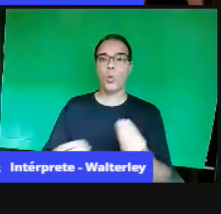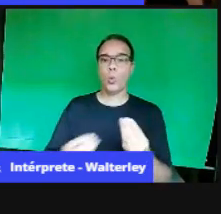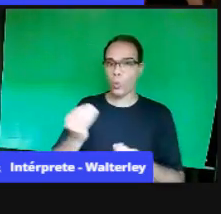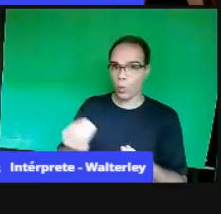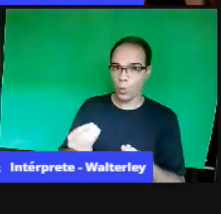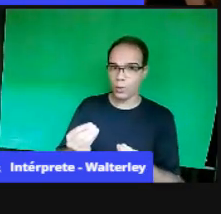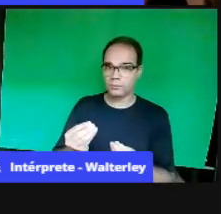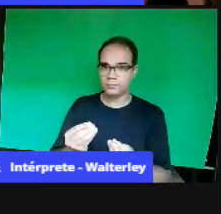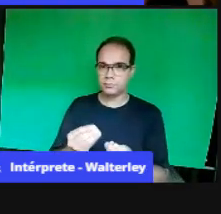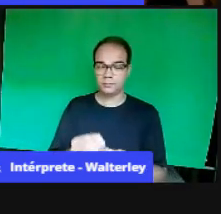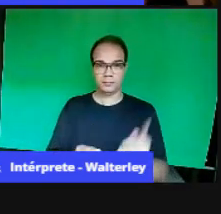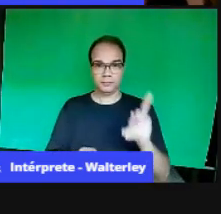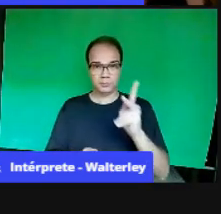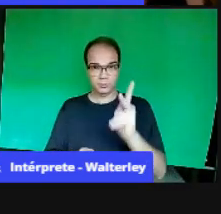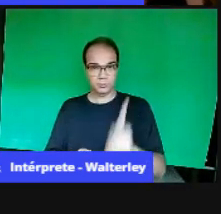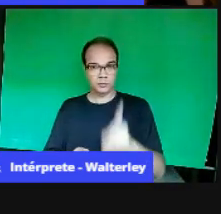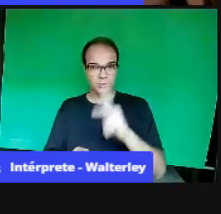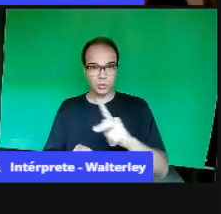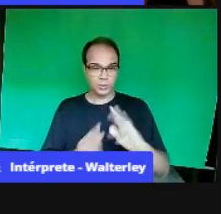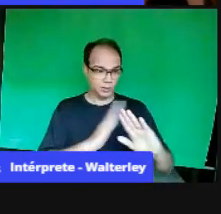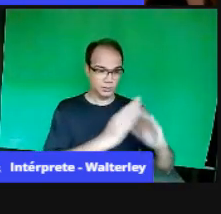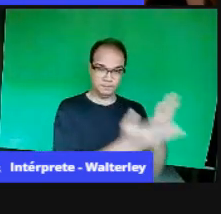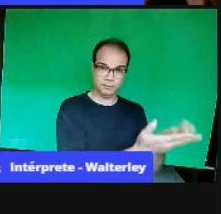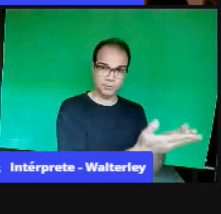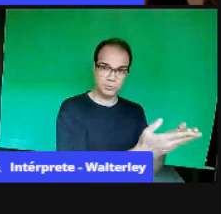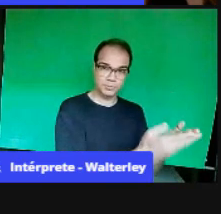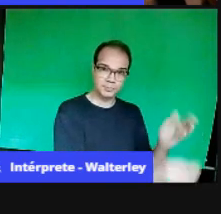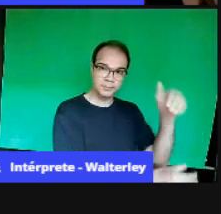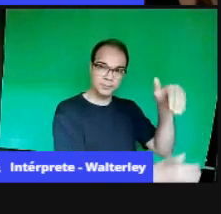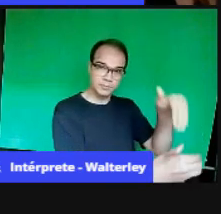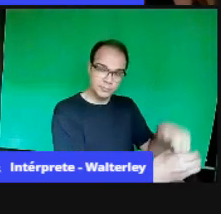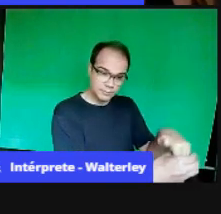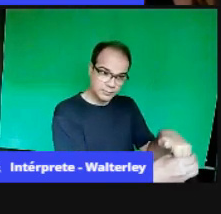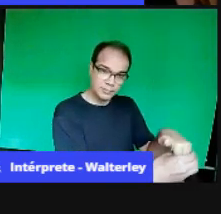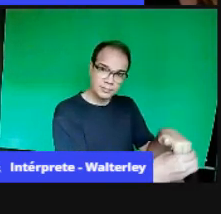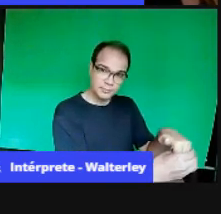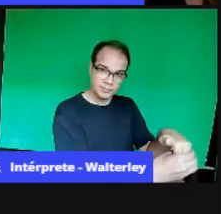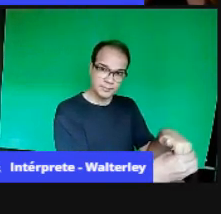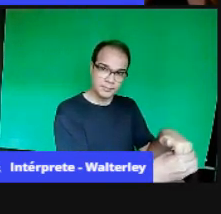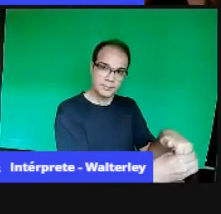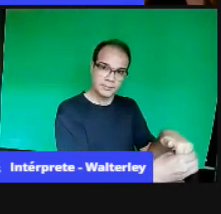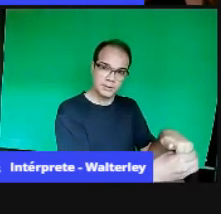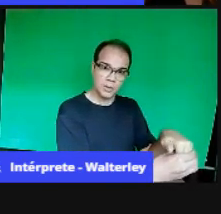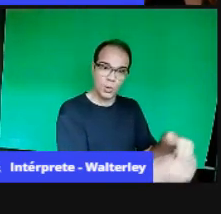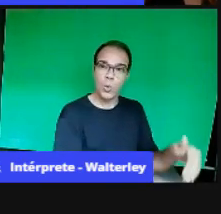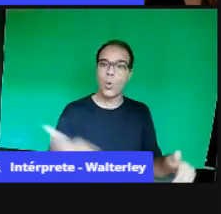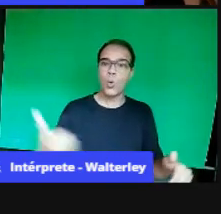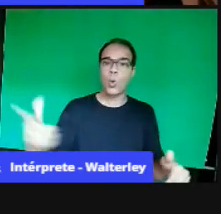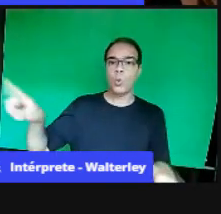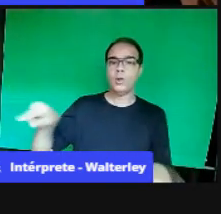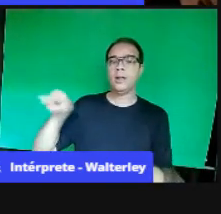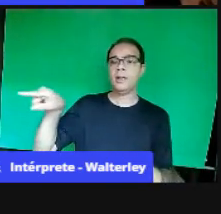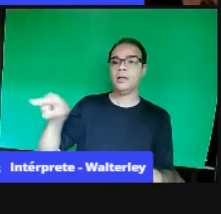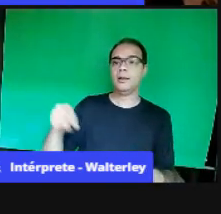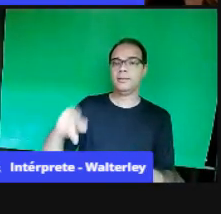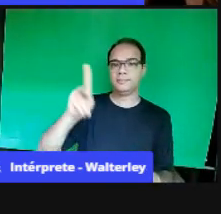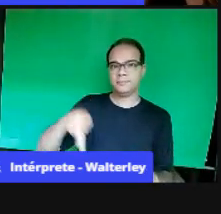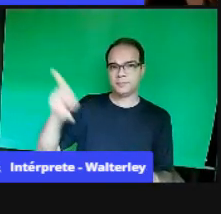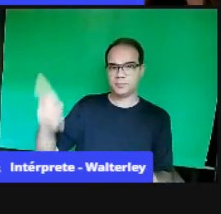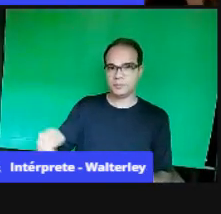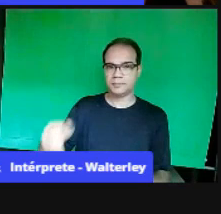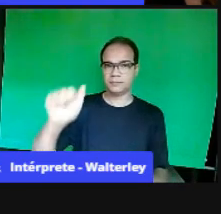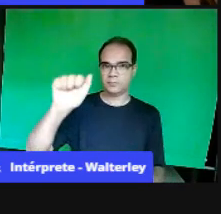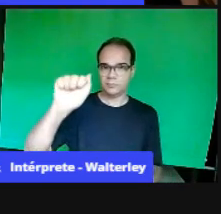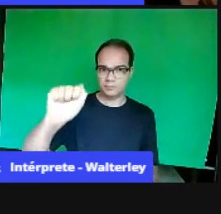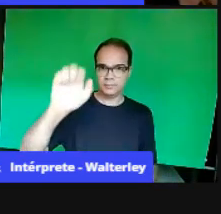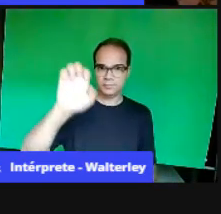realizada dentro do ambiente escolar, que esse profissional tenha o apoio do profissional do AEI, do professor da sala de